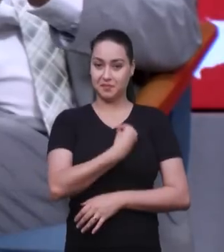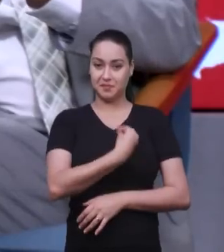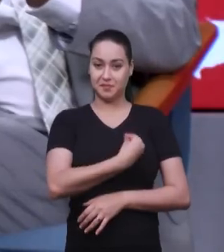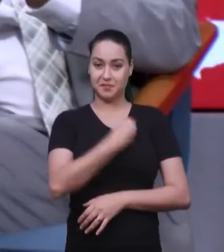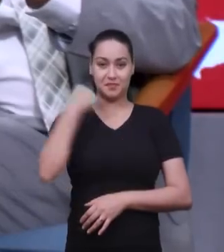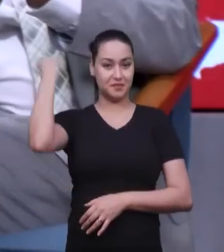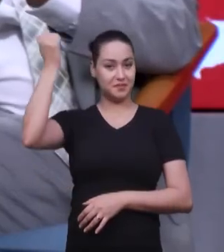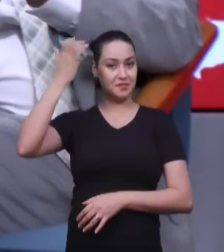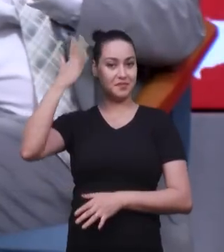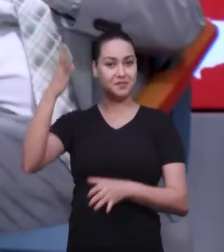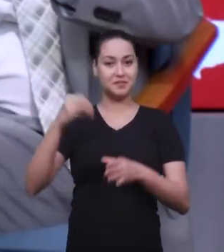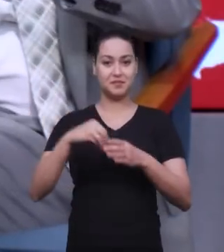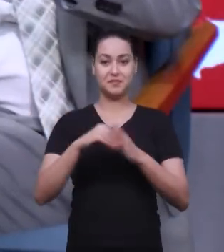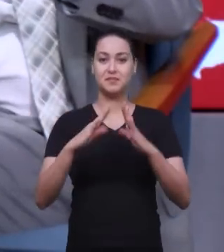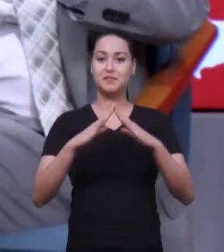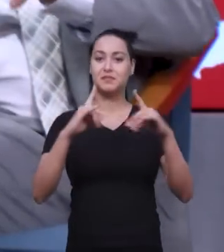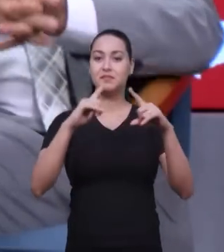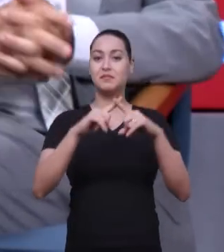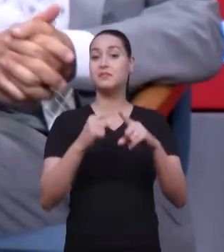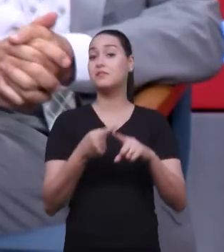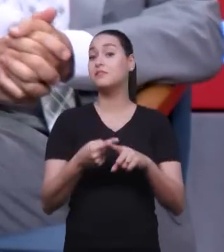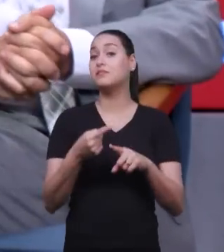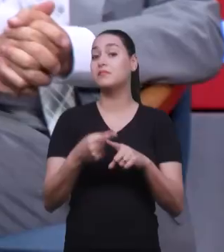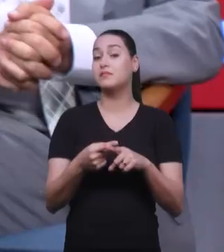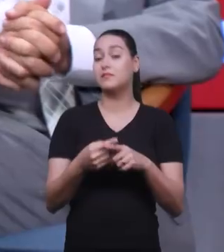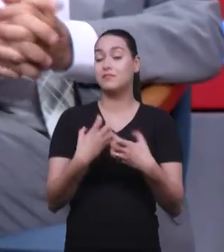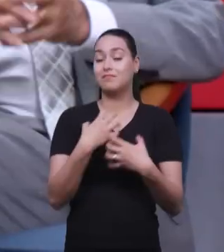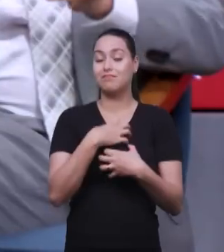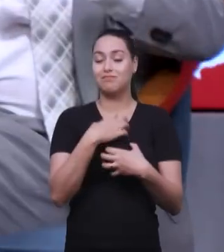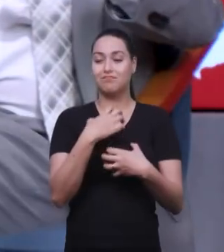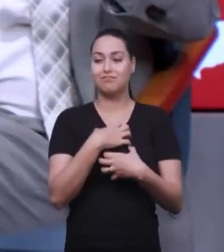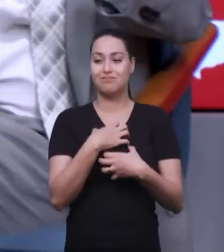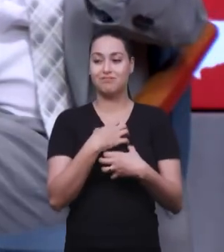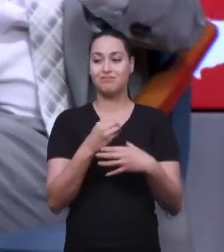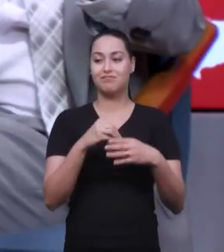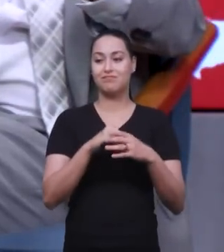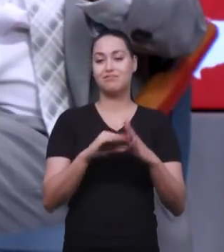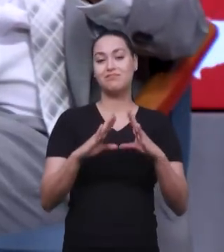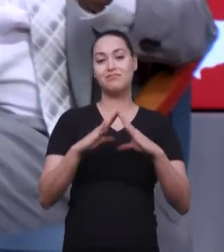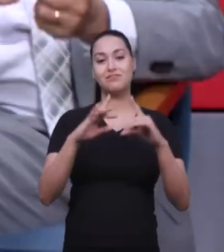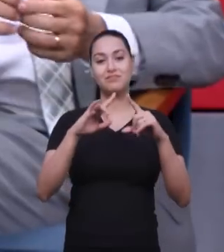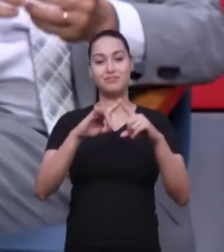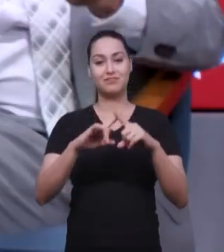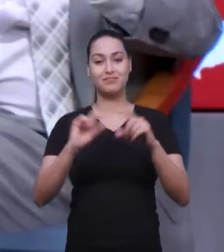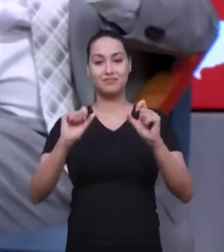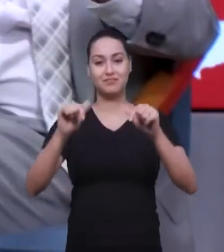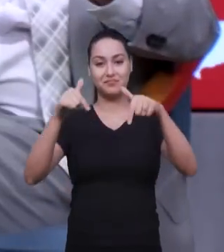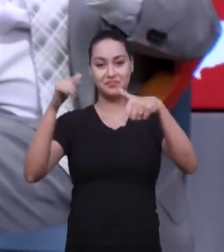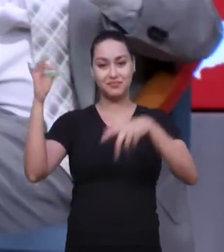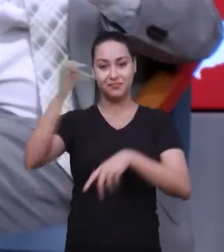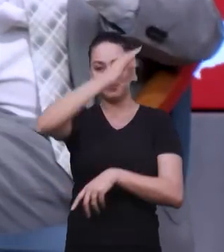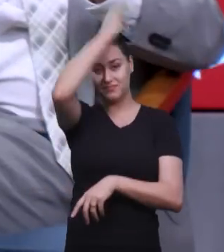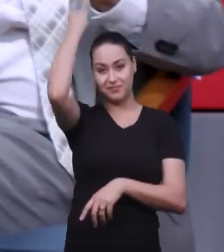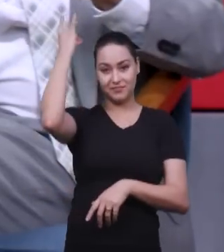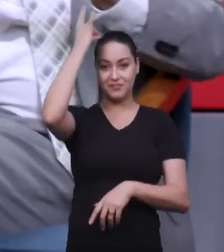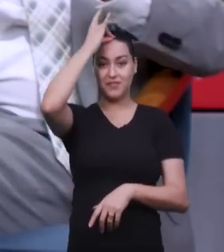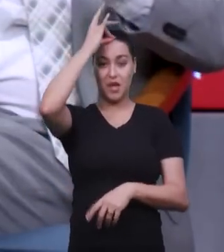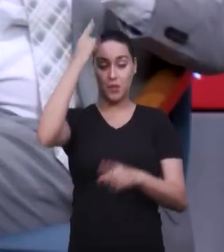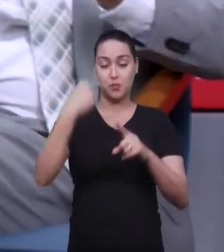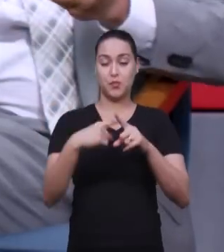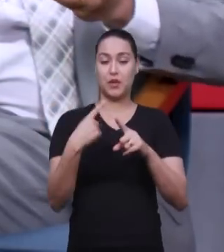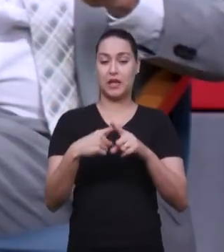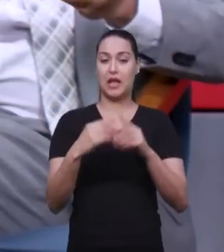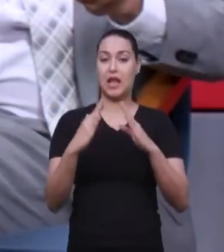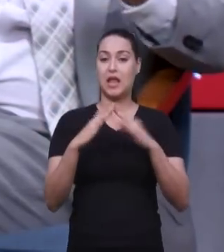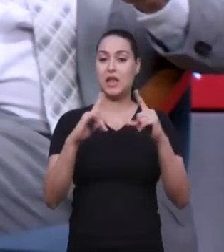Jesus vivo, ele se revela na igreja, porque você sente na igreja a operação do Espírito Santo, porque